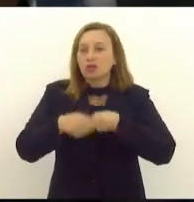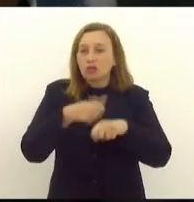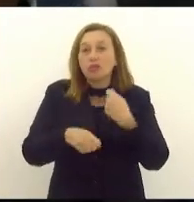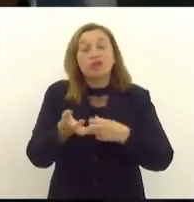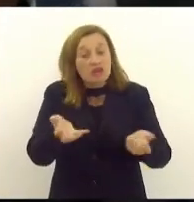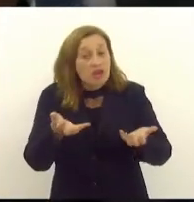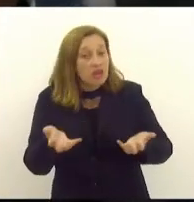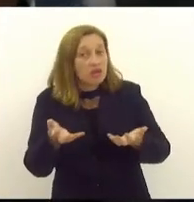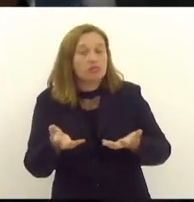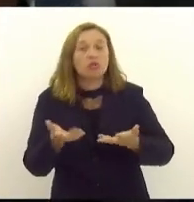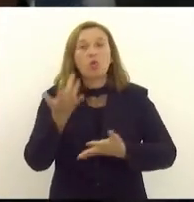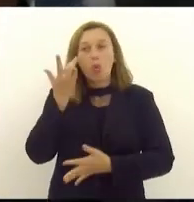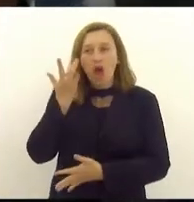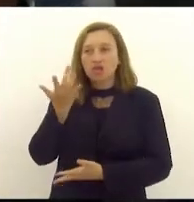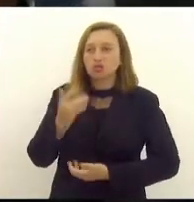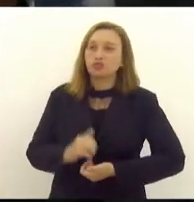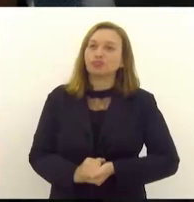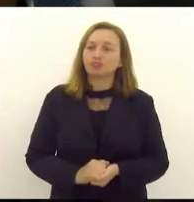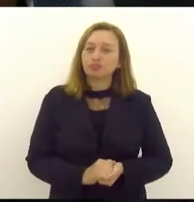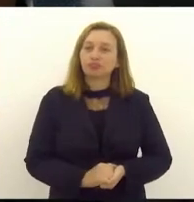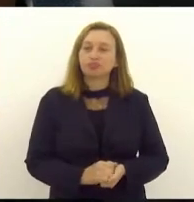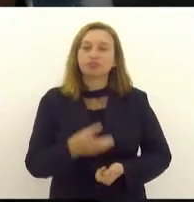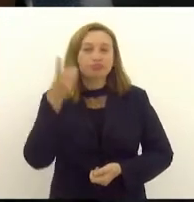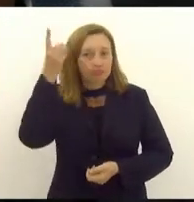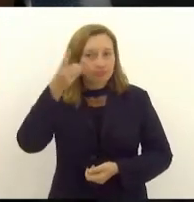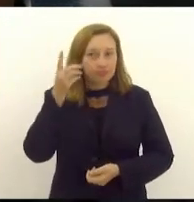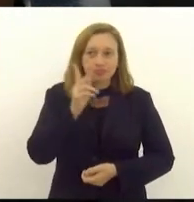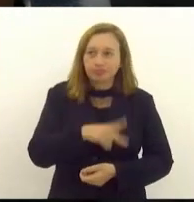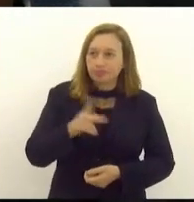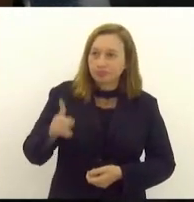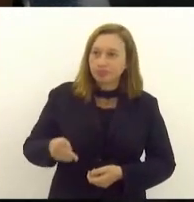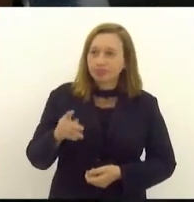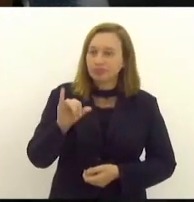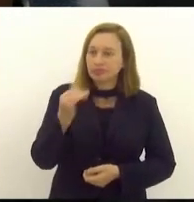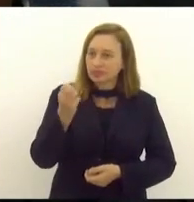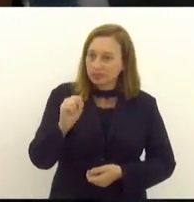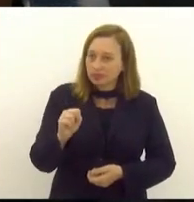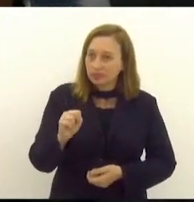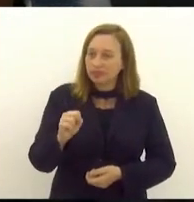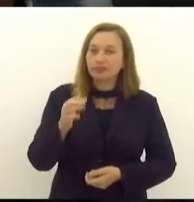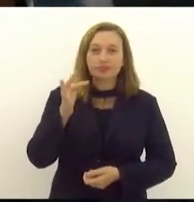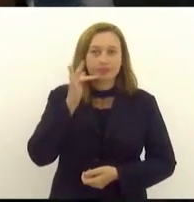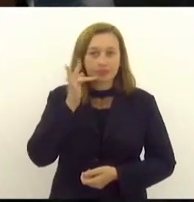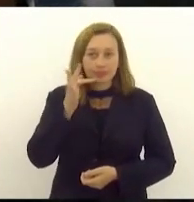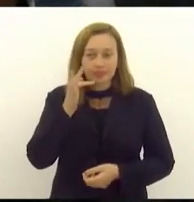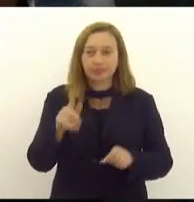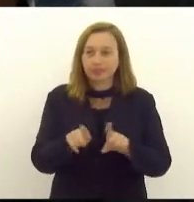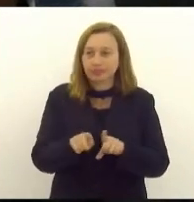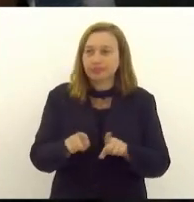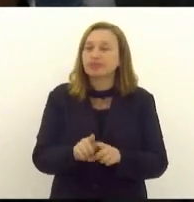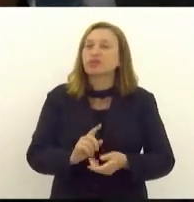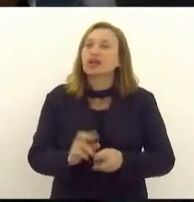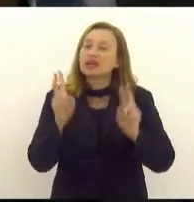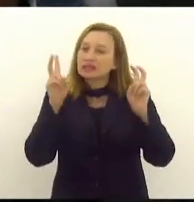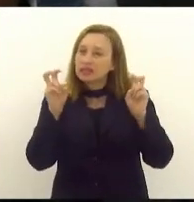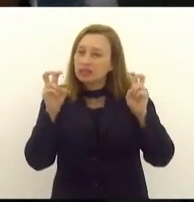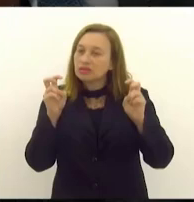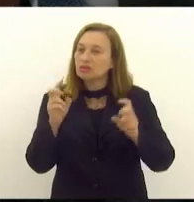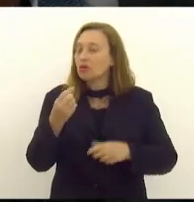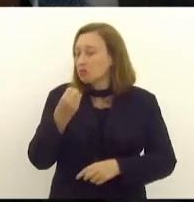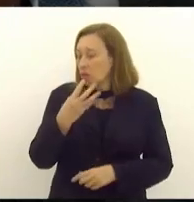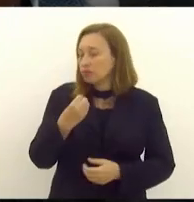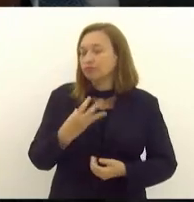Inclusive eu acho Deputado Professor Serginho deputado Jorge Felipe Neto que esse tema foi muito